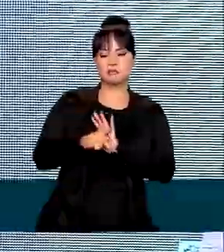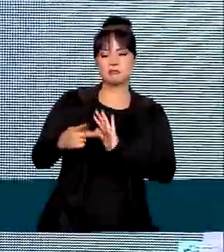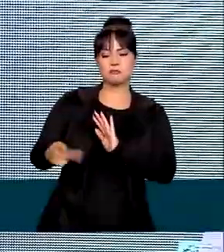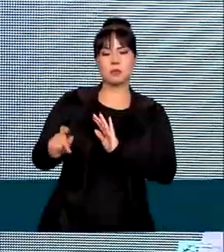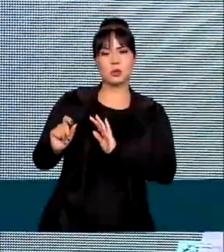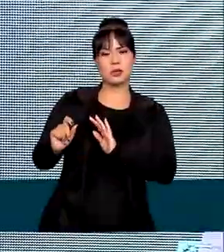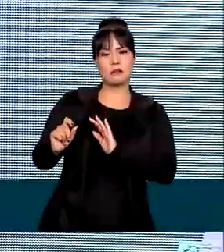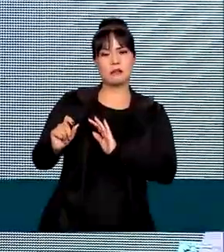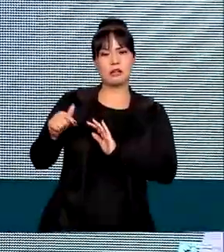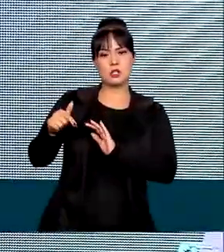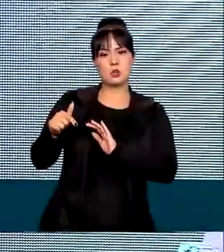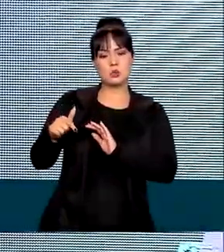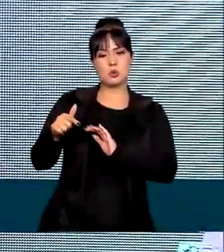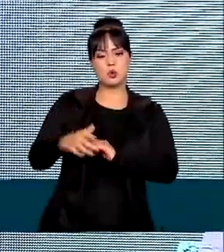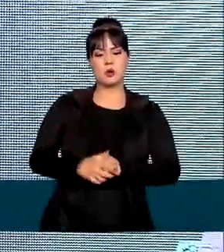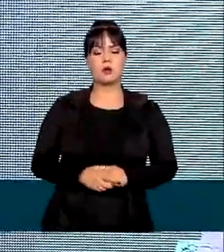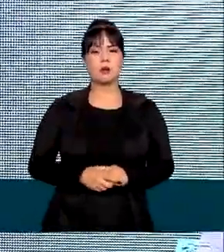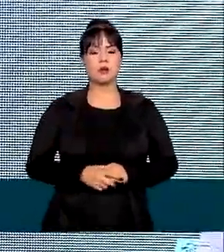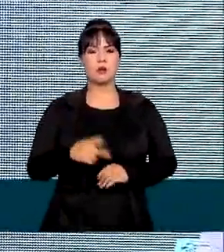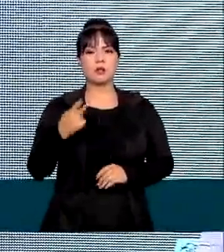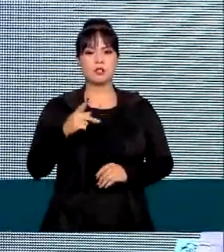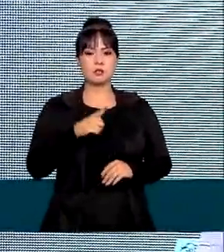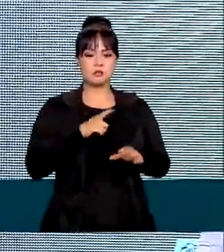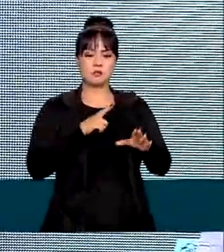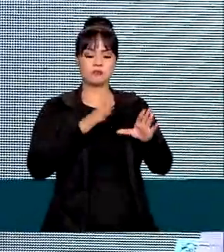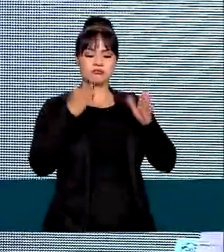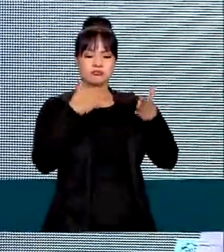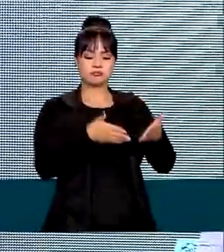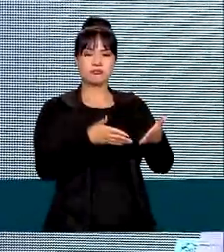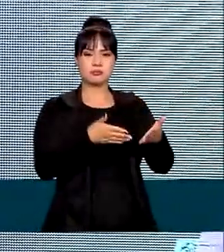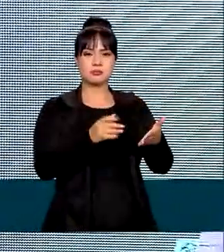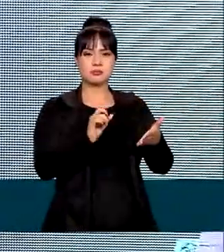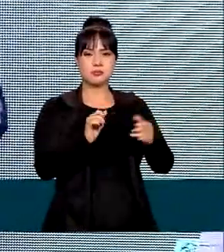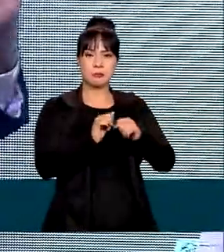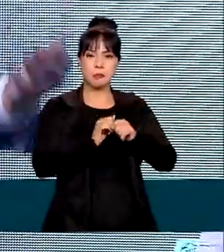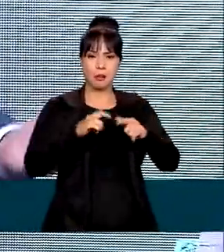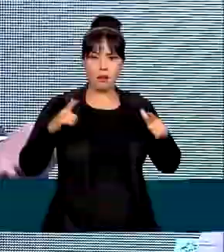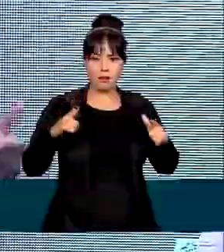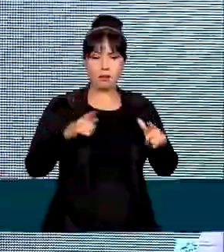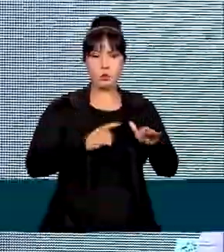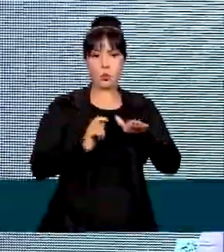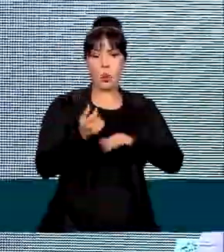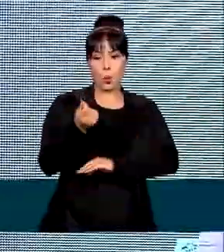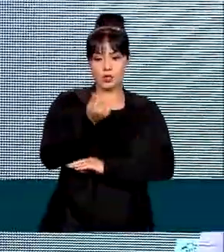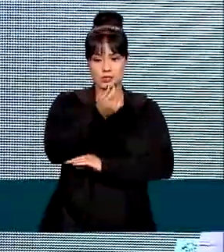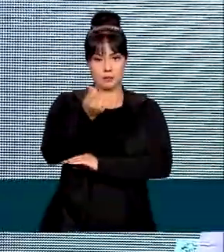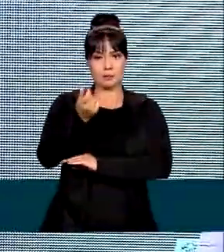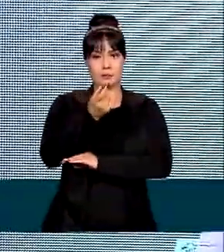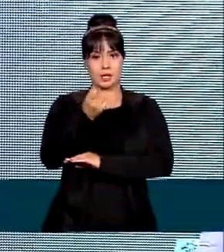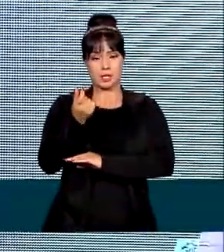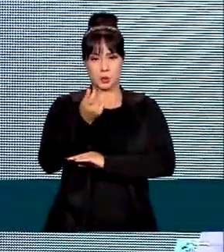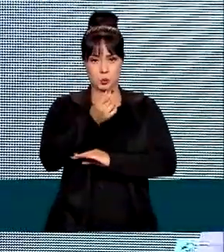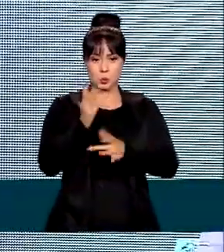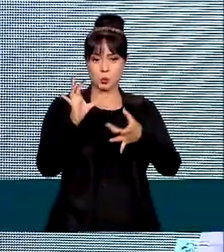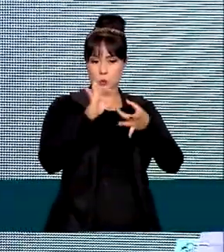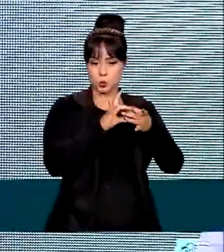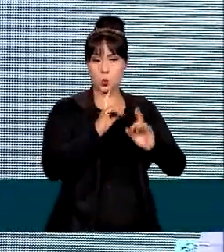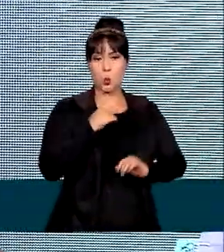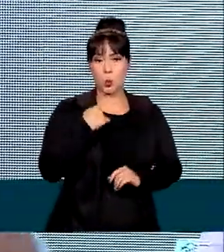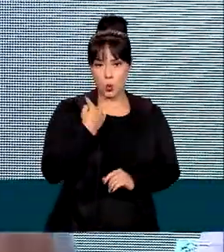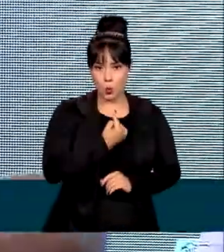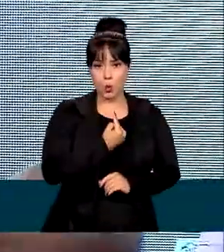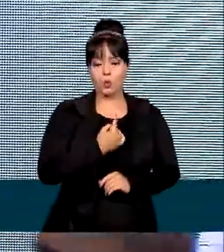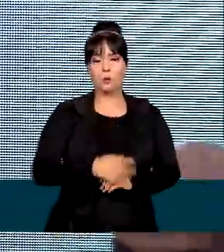a sua carteira voltada e lastreada no orçamento da União nós